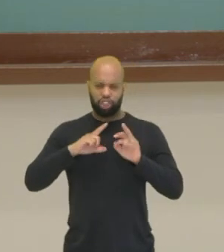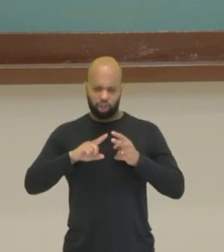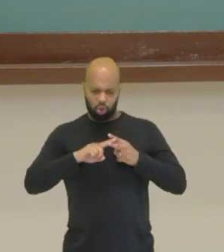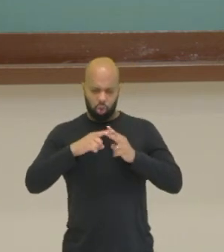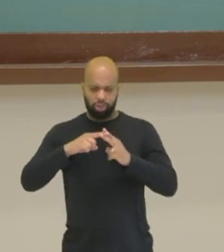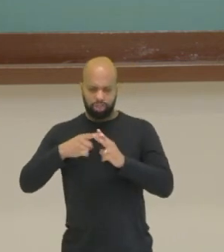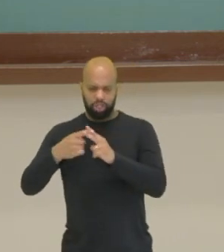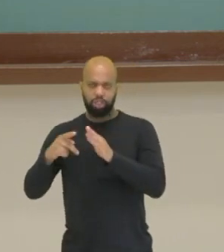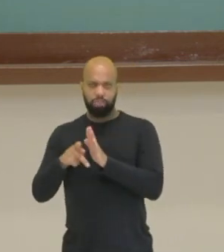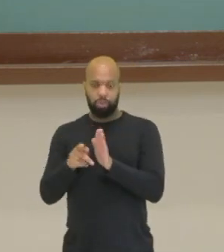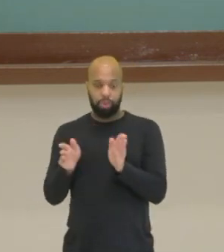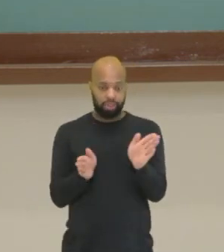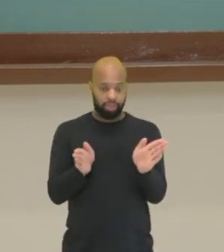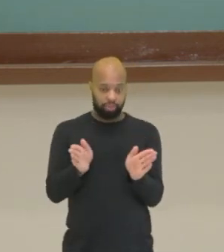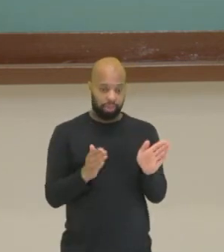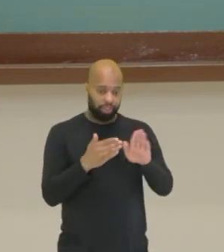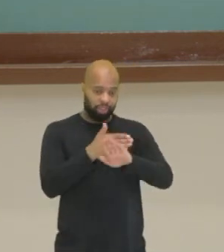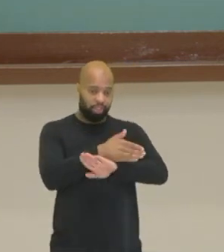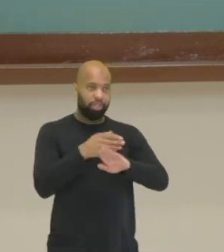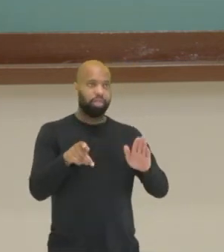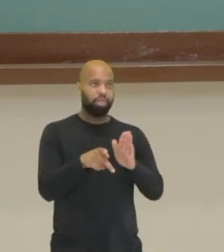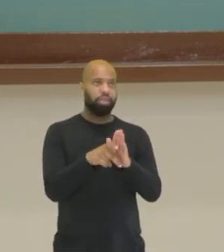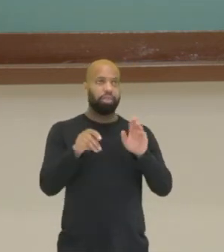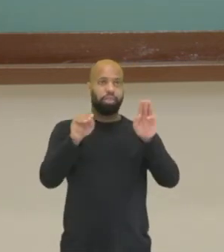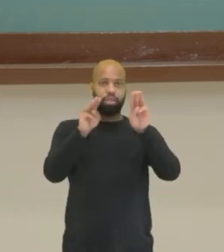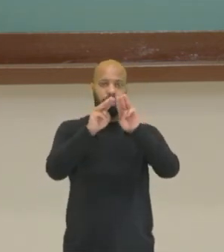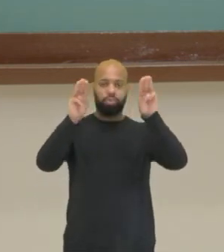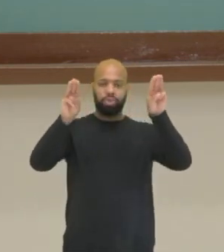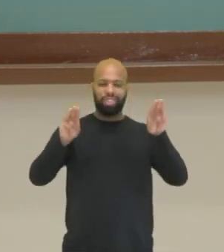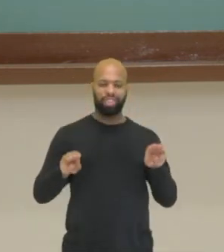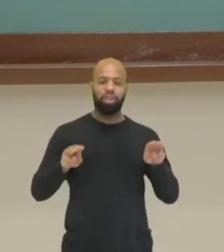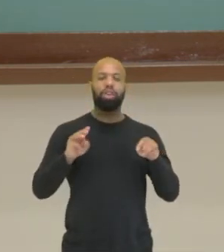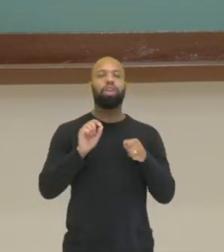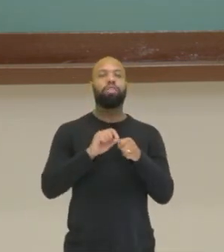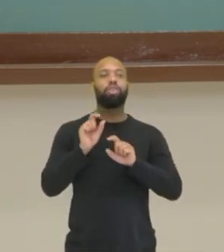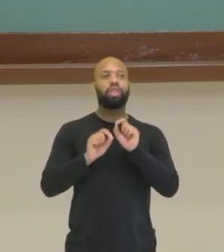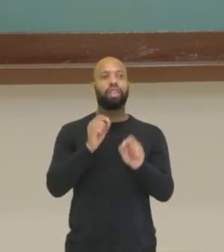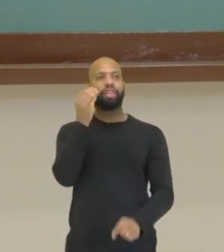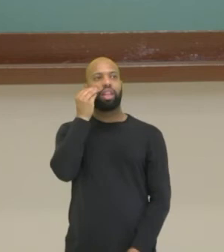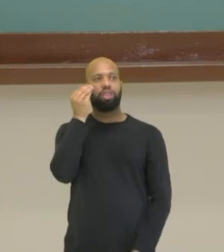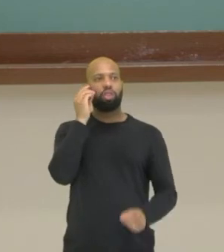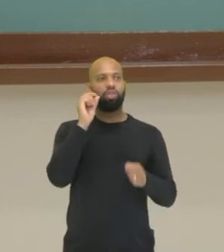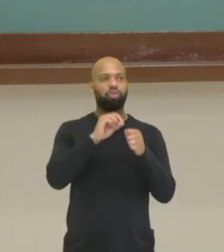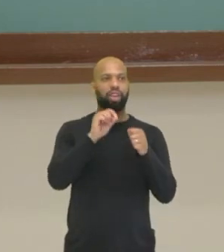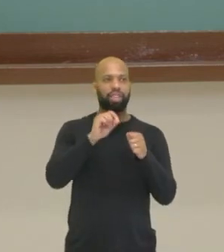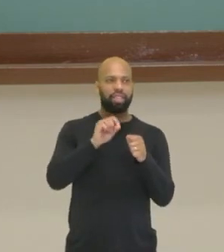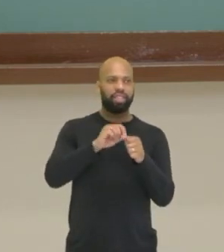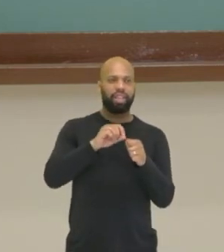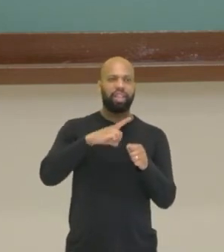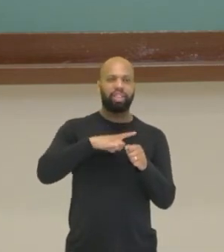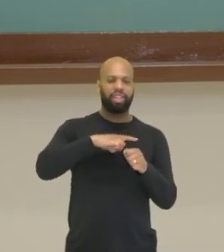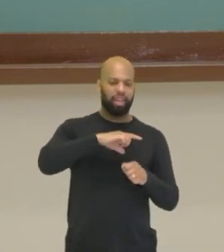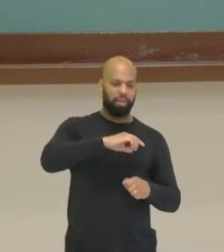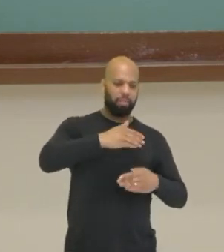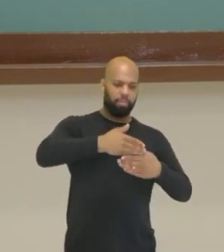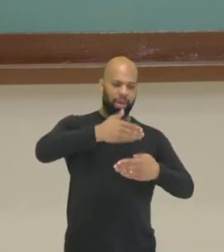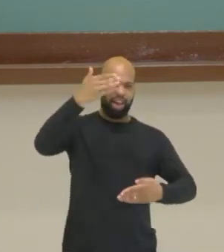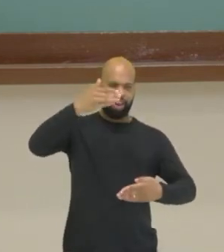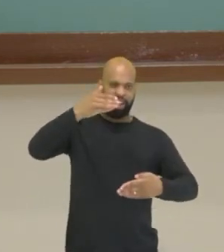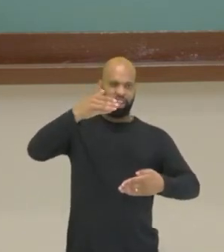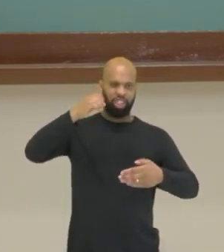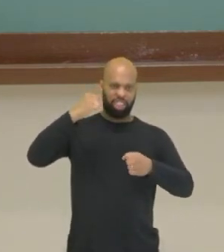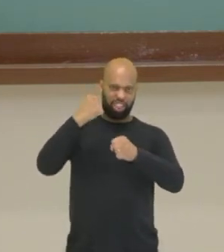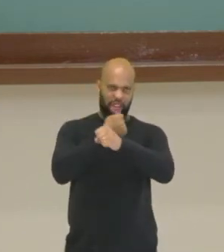a acessibilidade no museu e tentaram fazer ali um buraco ali na parede para ter acesso ao banheiro.